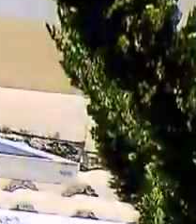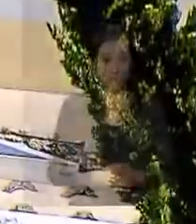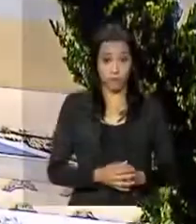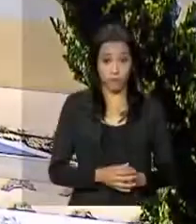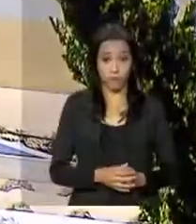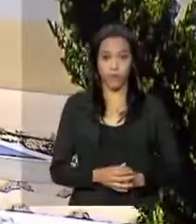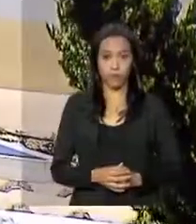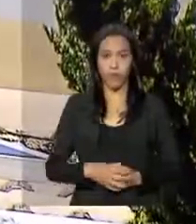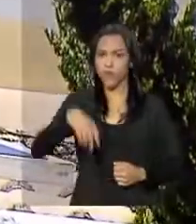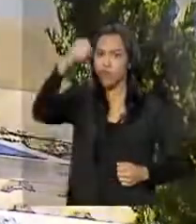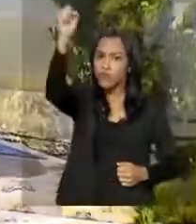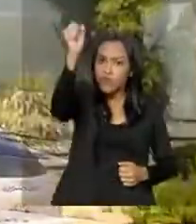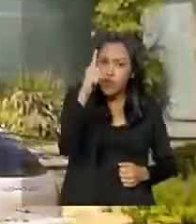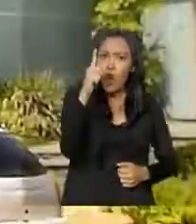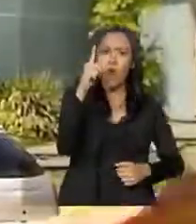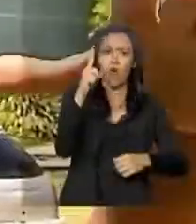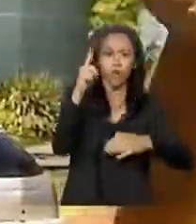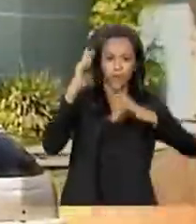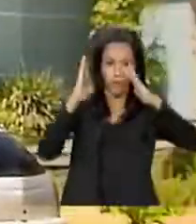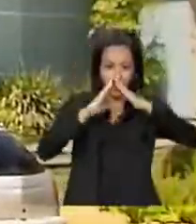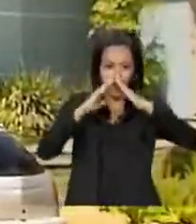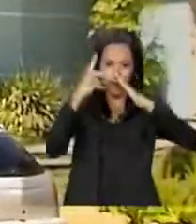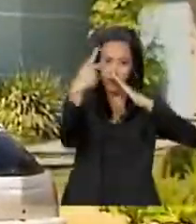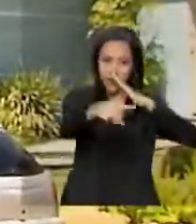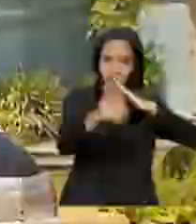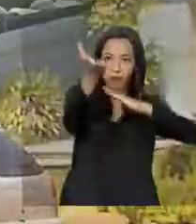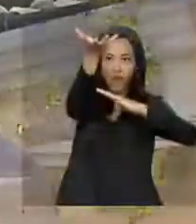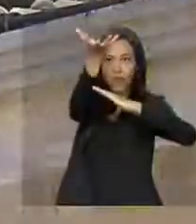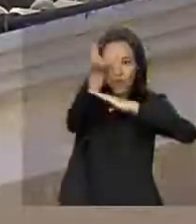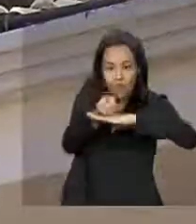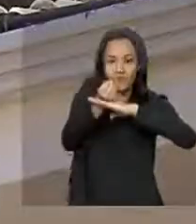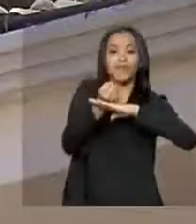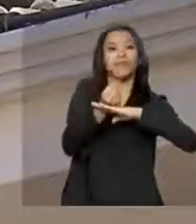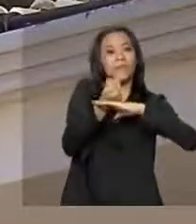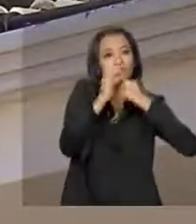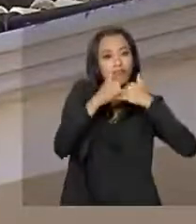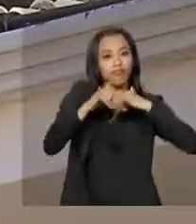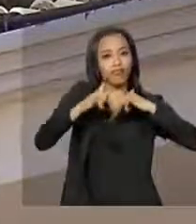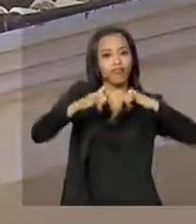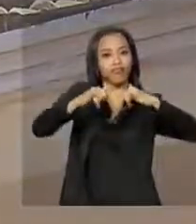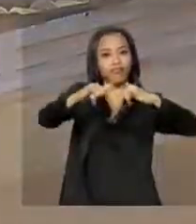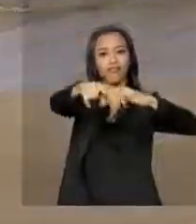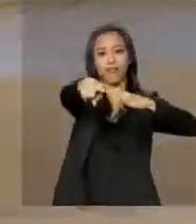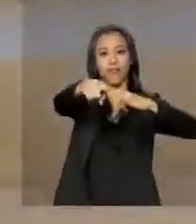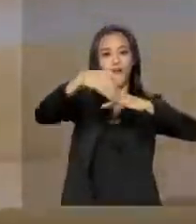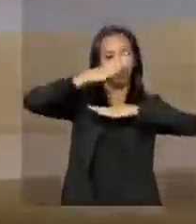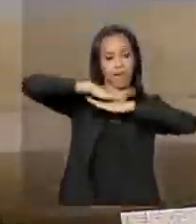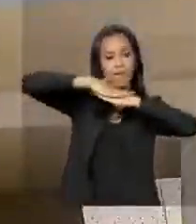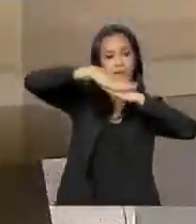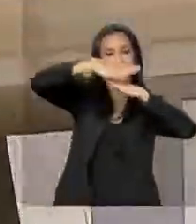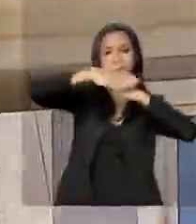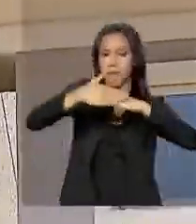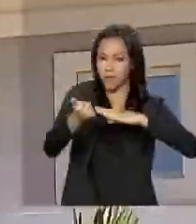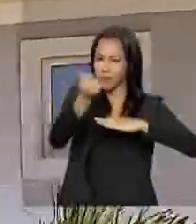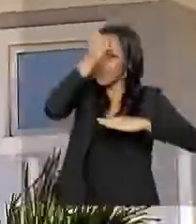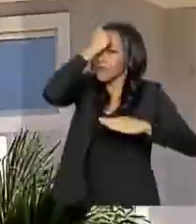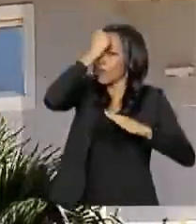sol e também de produzir energia na casa de Gonçalo. Ele, que investiu na instalação de painéis solares, não se arrepende.